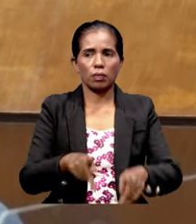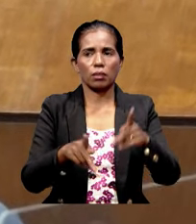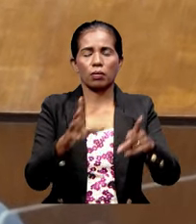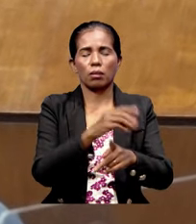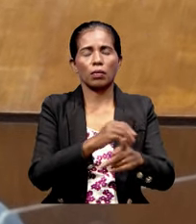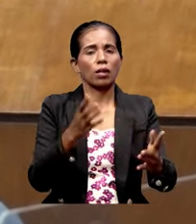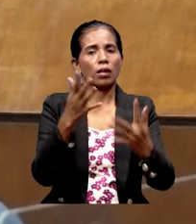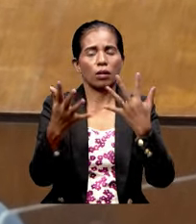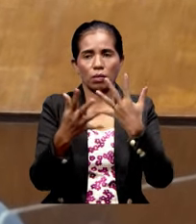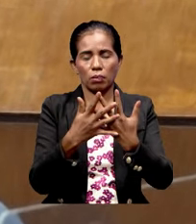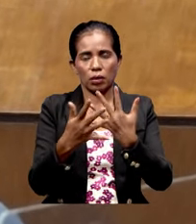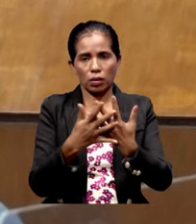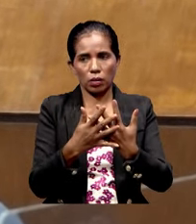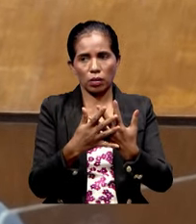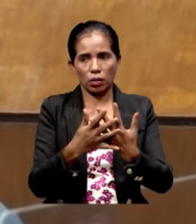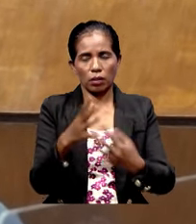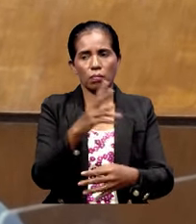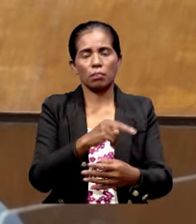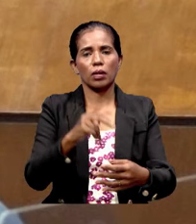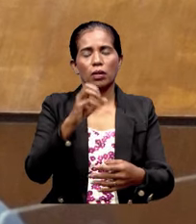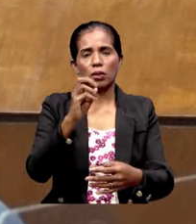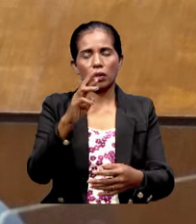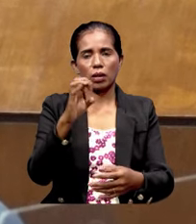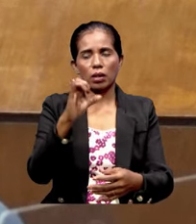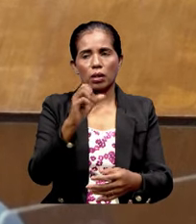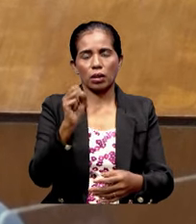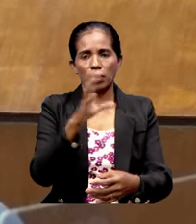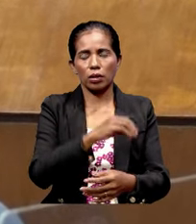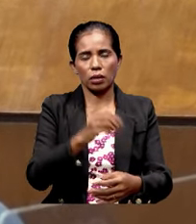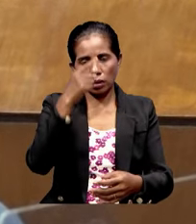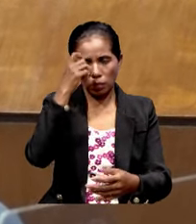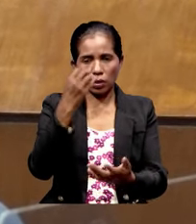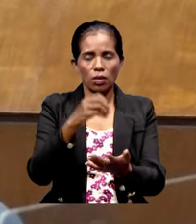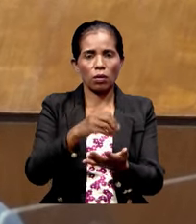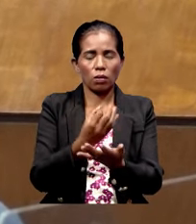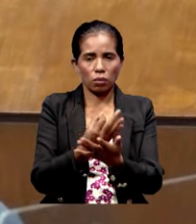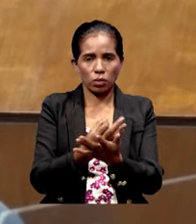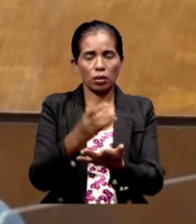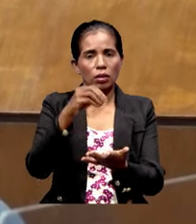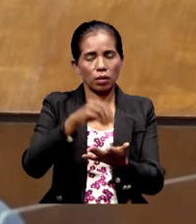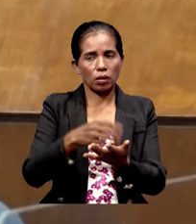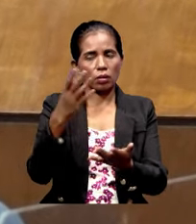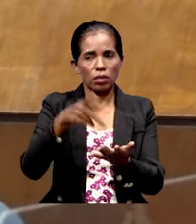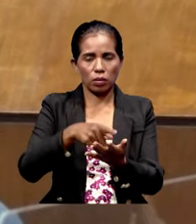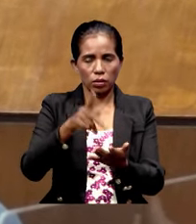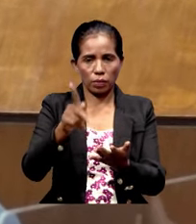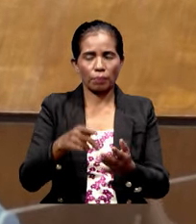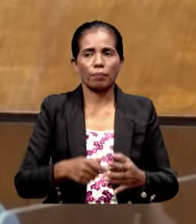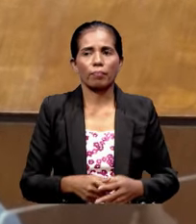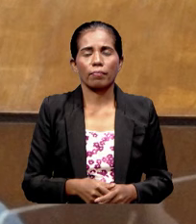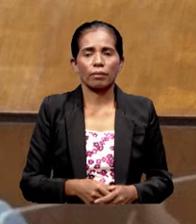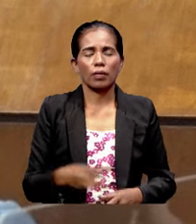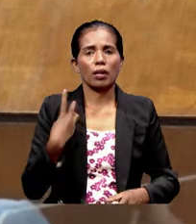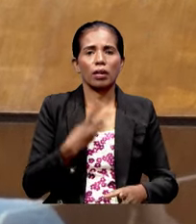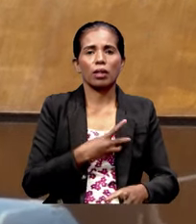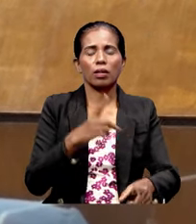prisão, para notários. Também, né, mas hoje não sei se não vai estar a tabela selo. Então, eu recolhi